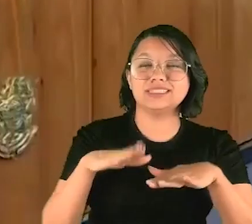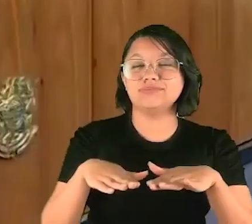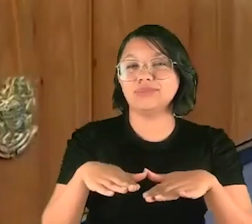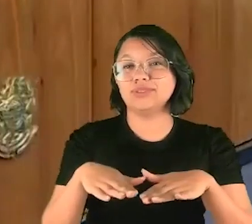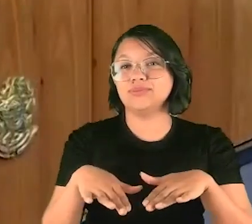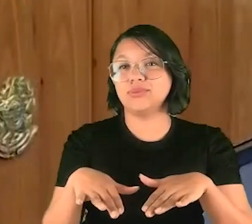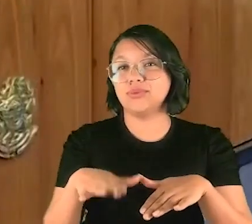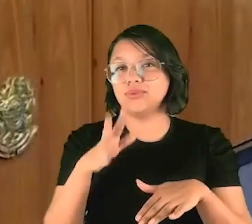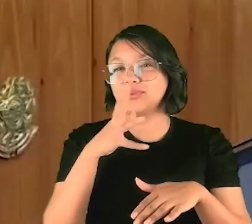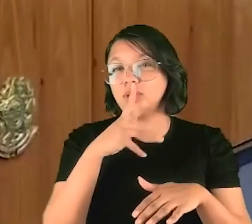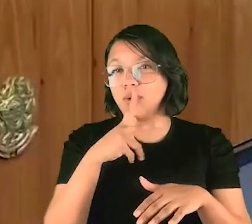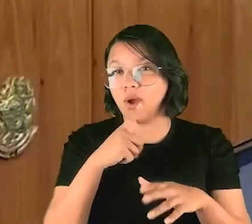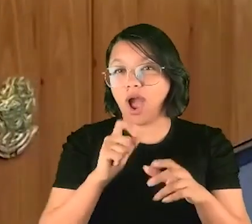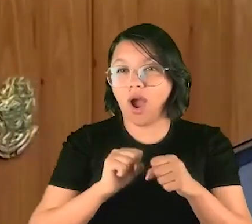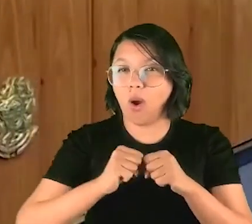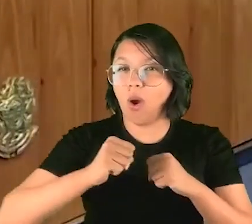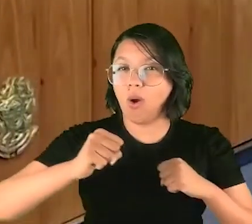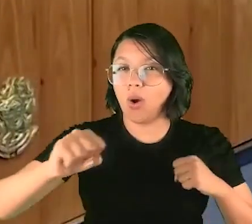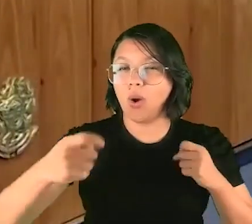longo